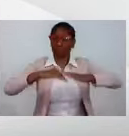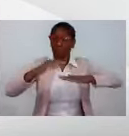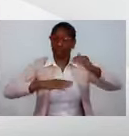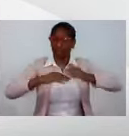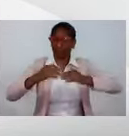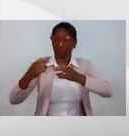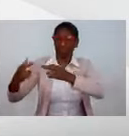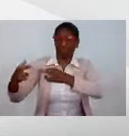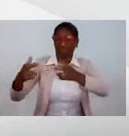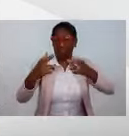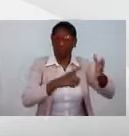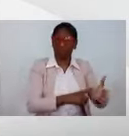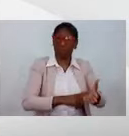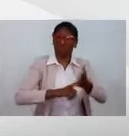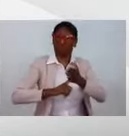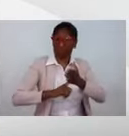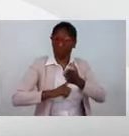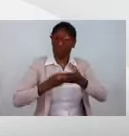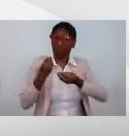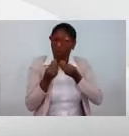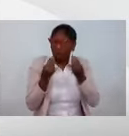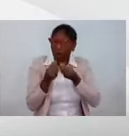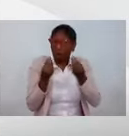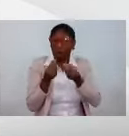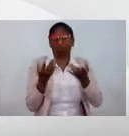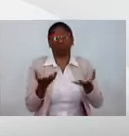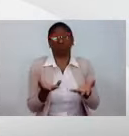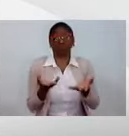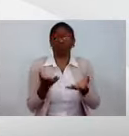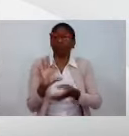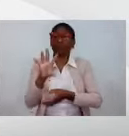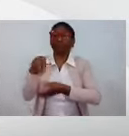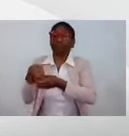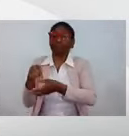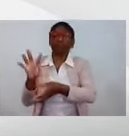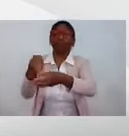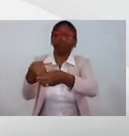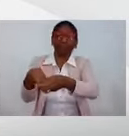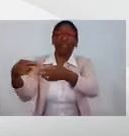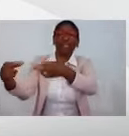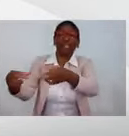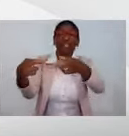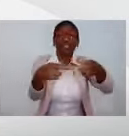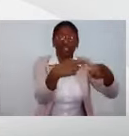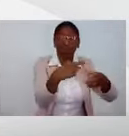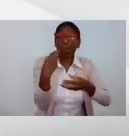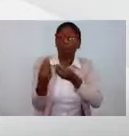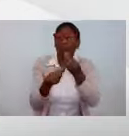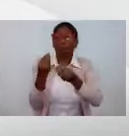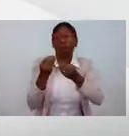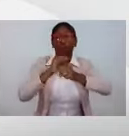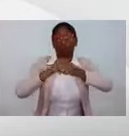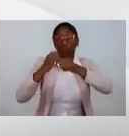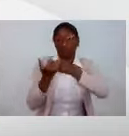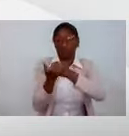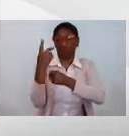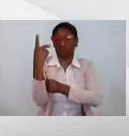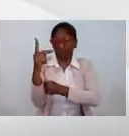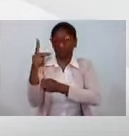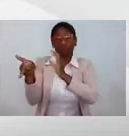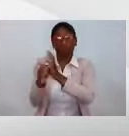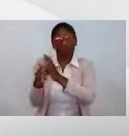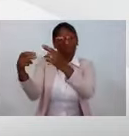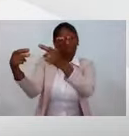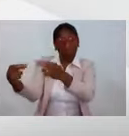vão ter que apresentar um plano de ação de como estarão lidando com a situação do coronavírus nas suas regiões.